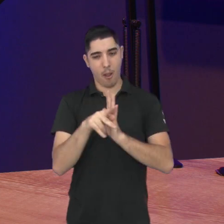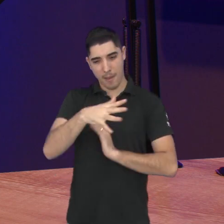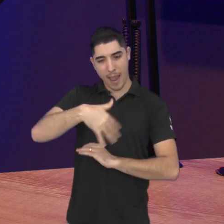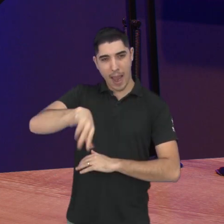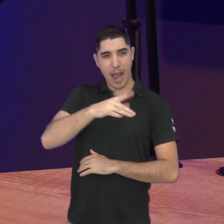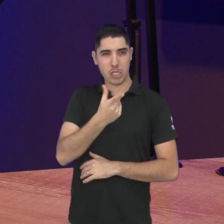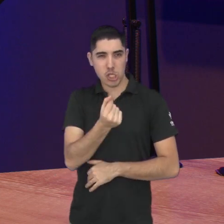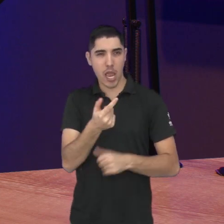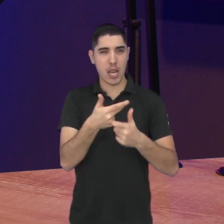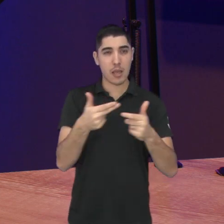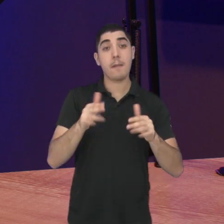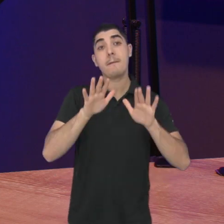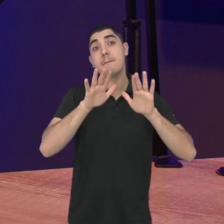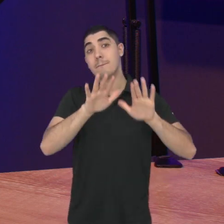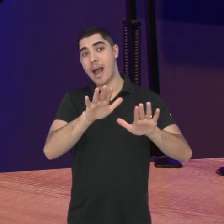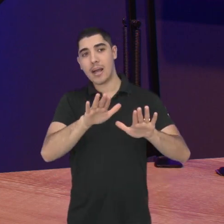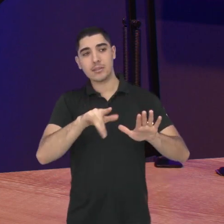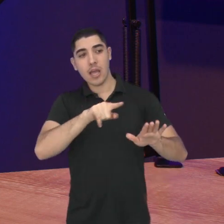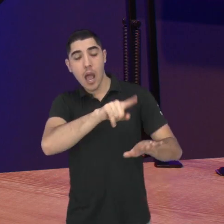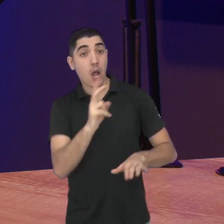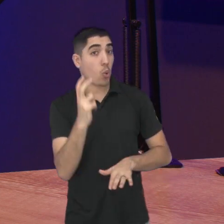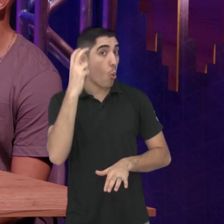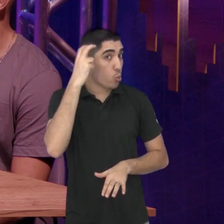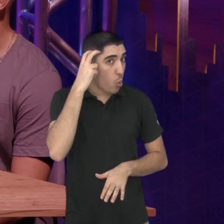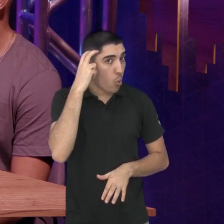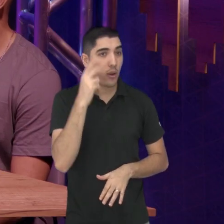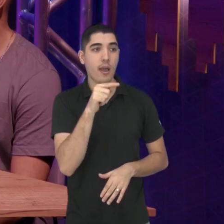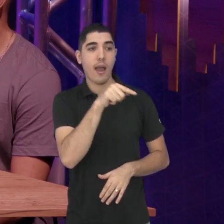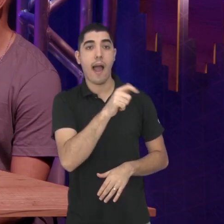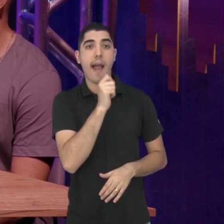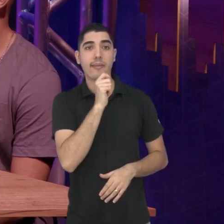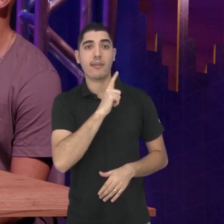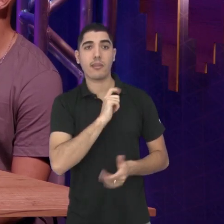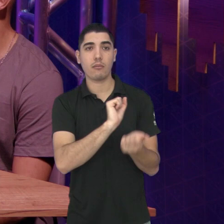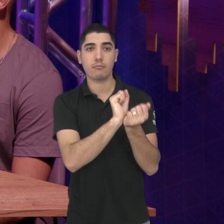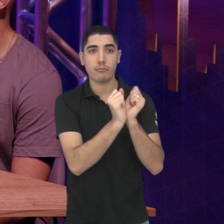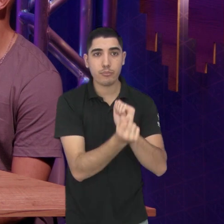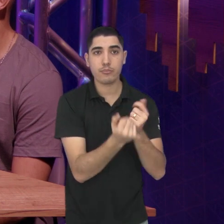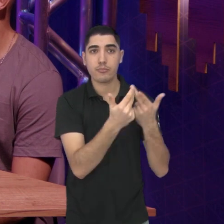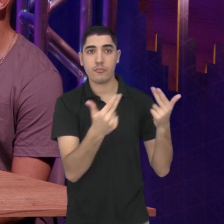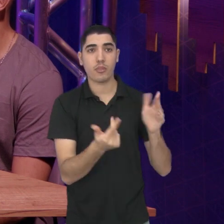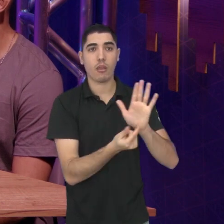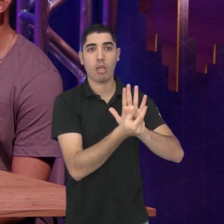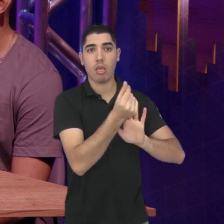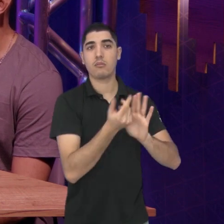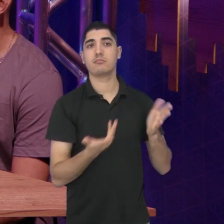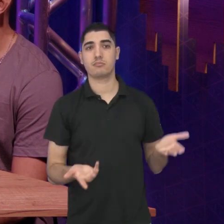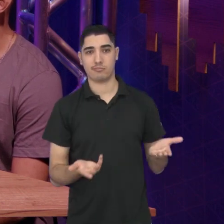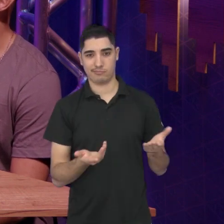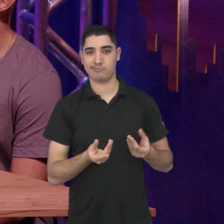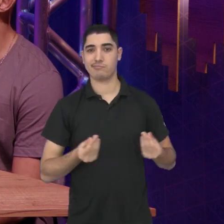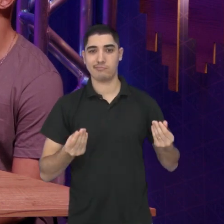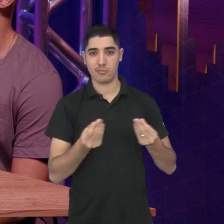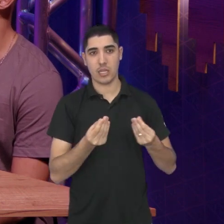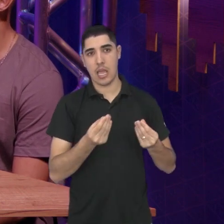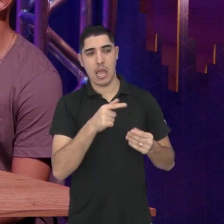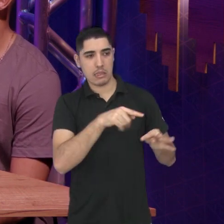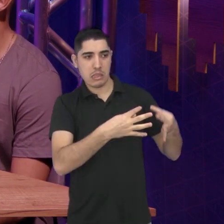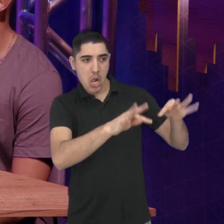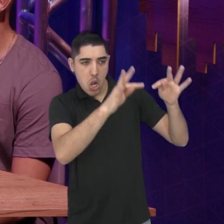evolui mesmo a gente, né, se a gente for parar para pensar, evolui só de um aspecto que é o financeiro, né,